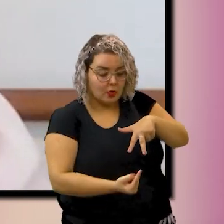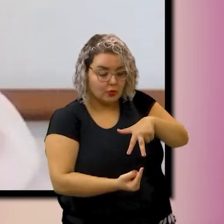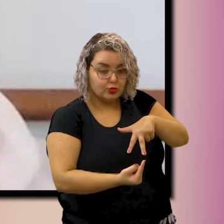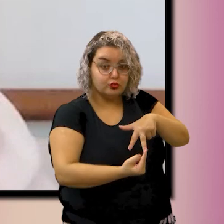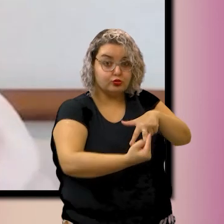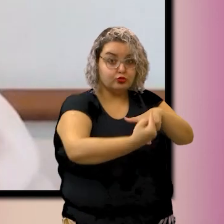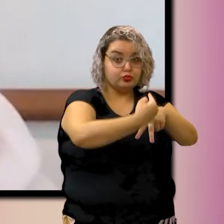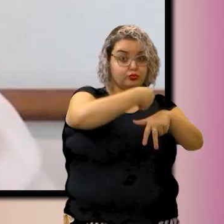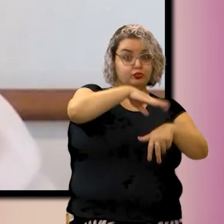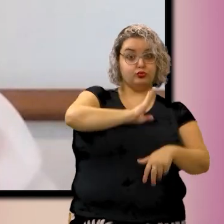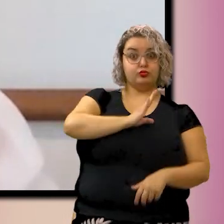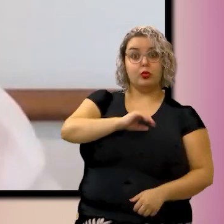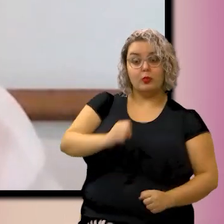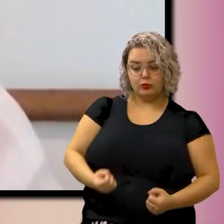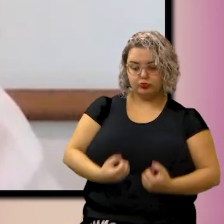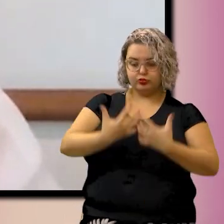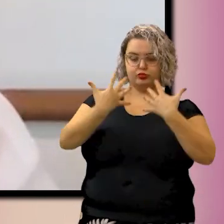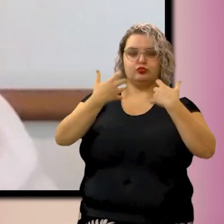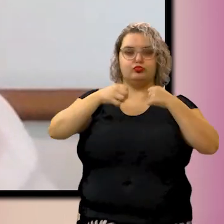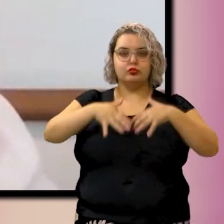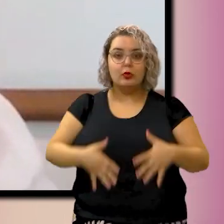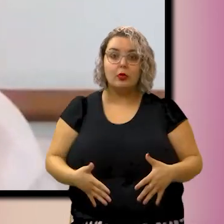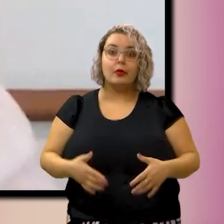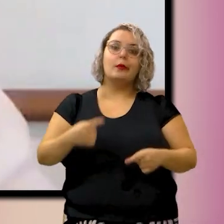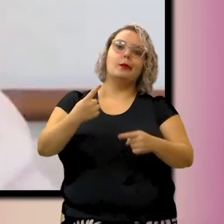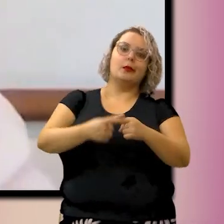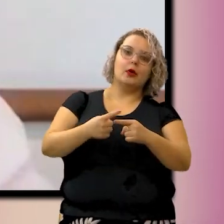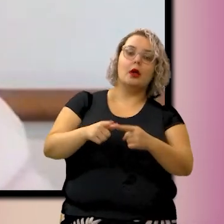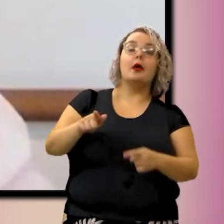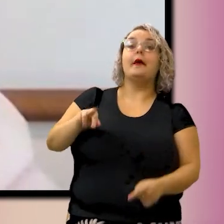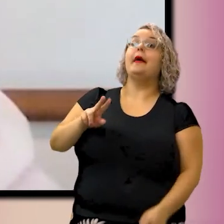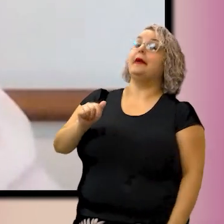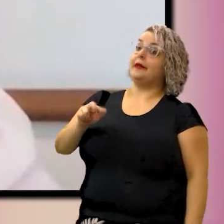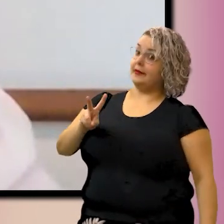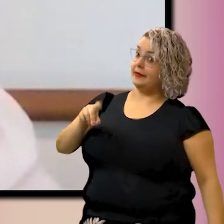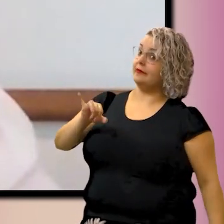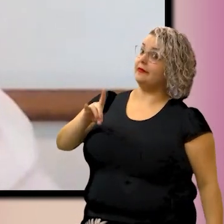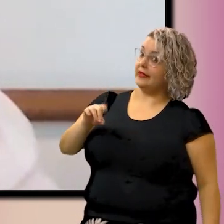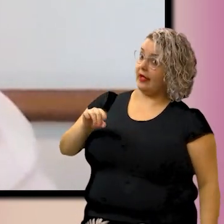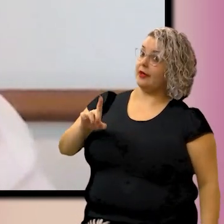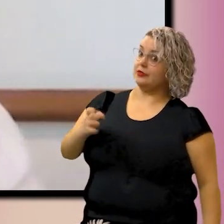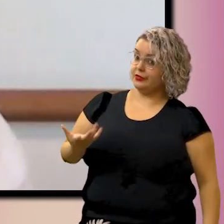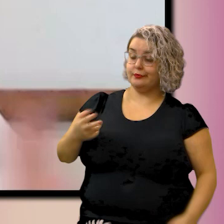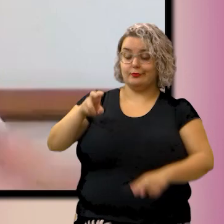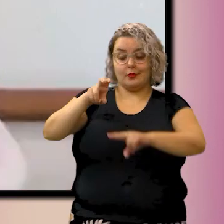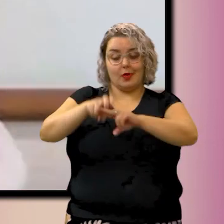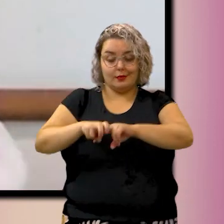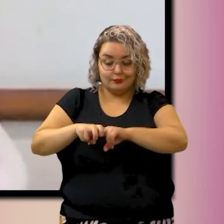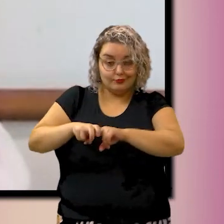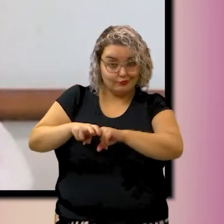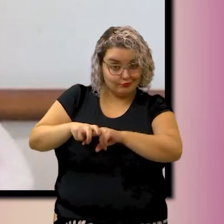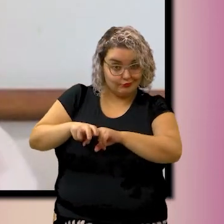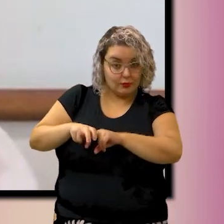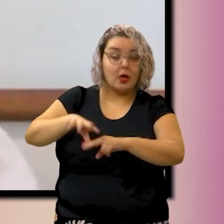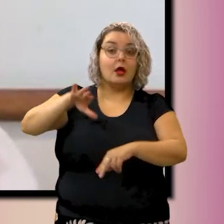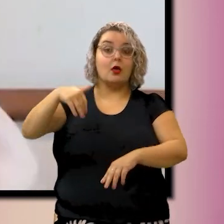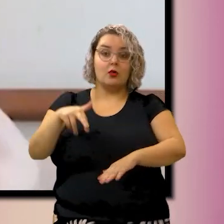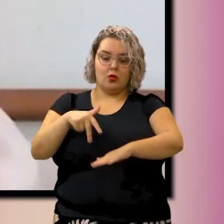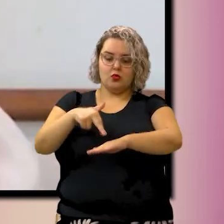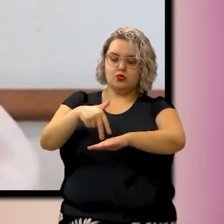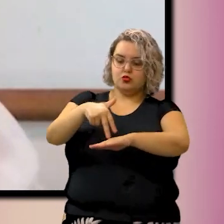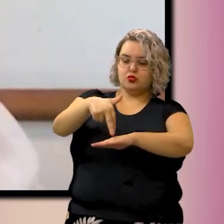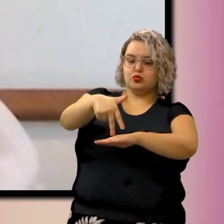para o coração bombear de novo por causa da gravidade, porque a gente está parado com a perna para baixo. Só que quando a gente está se movimentando,